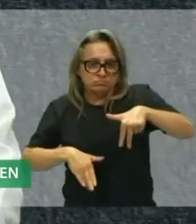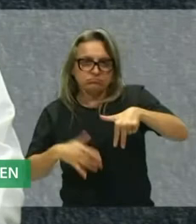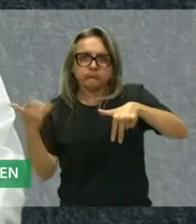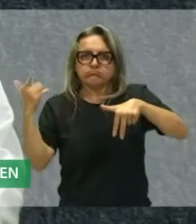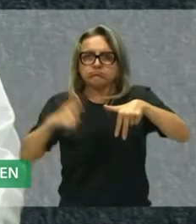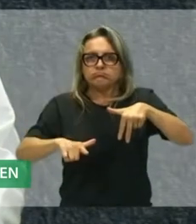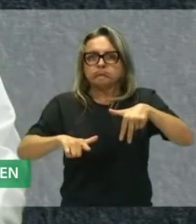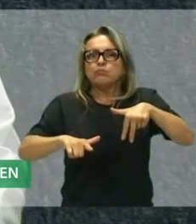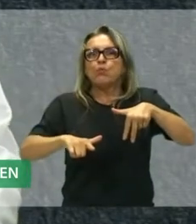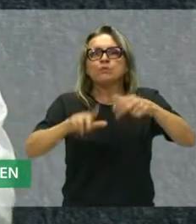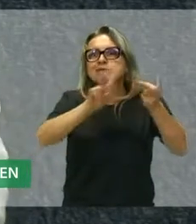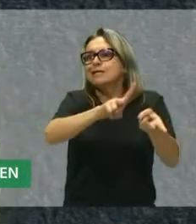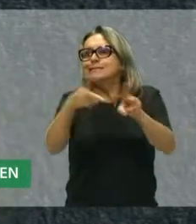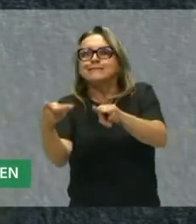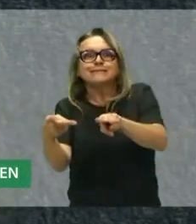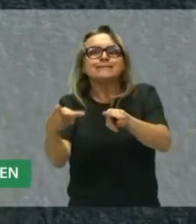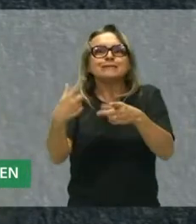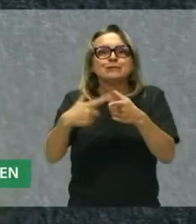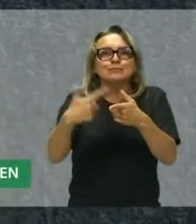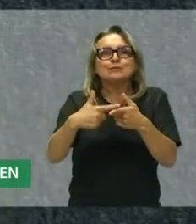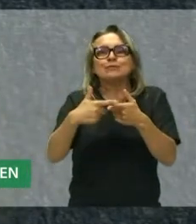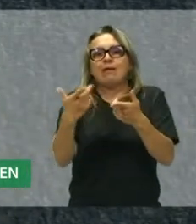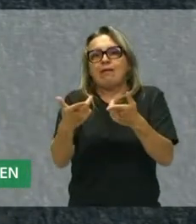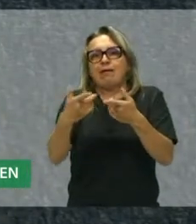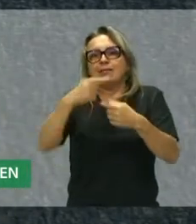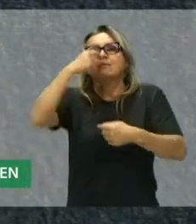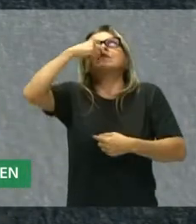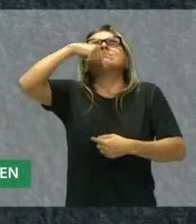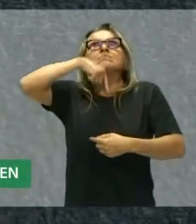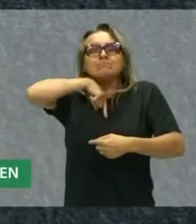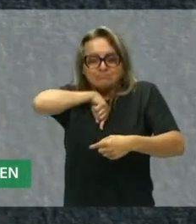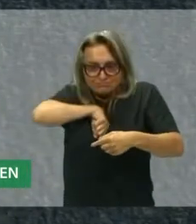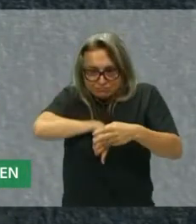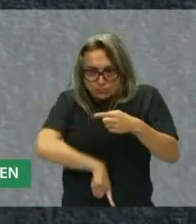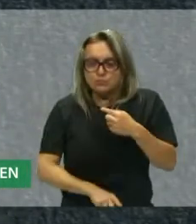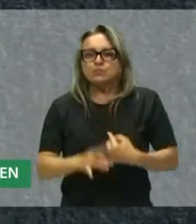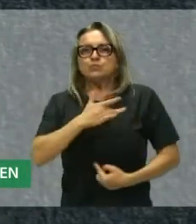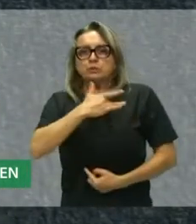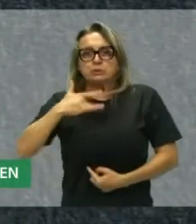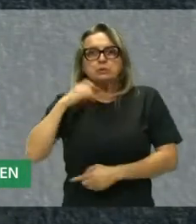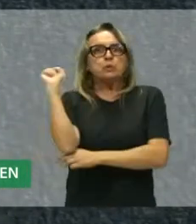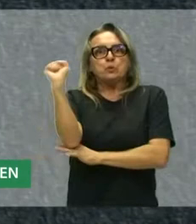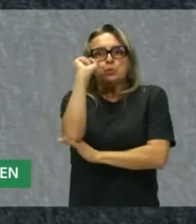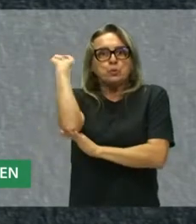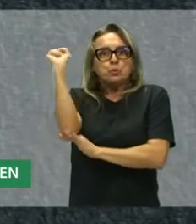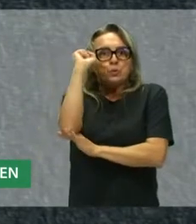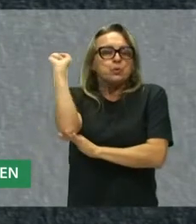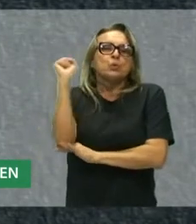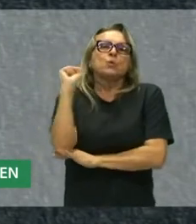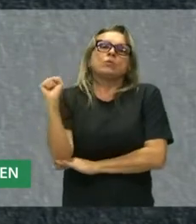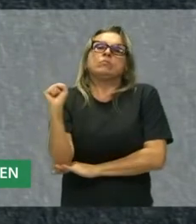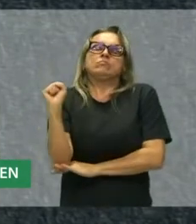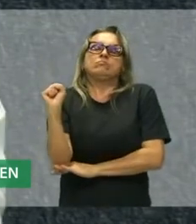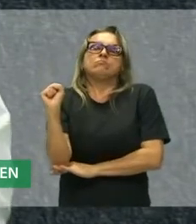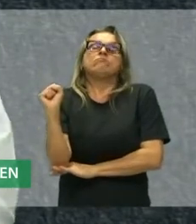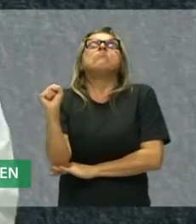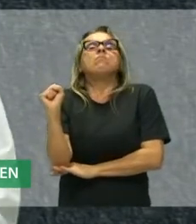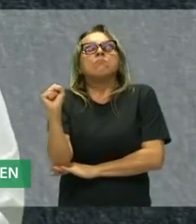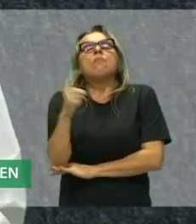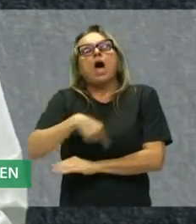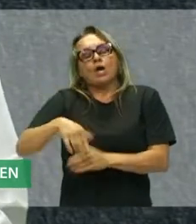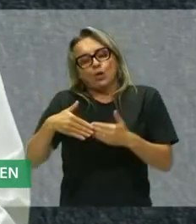eventualmente ser transportado porque está entubado, porque está num estado de saúde gravíssimo, nós abrimos